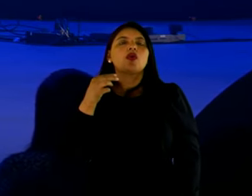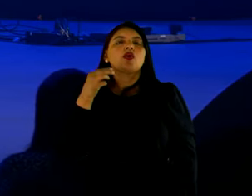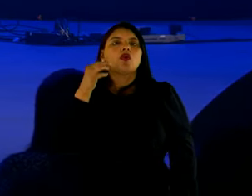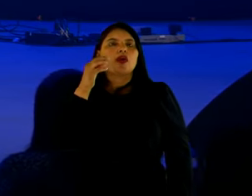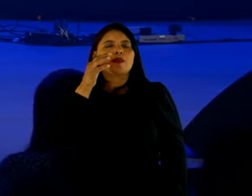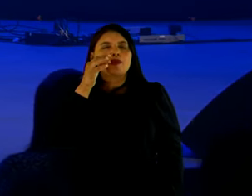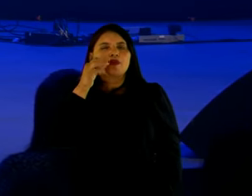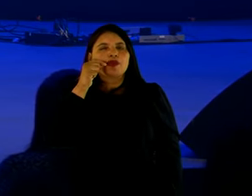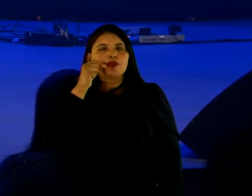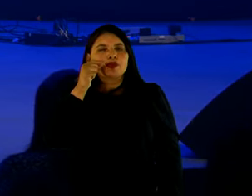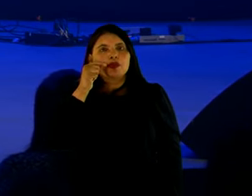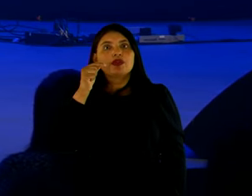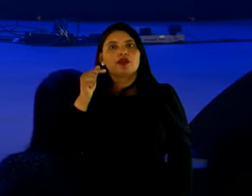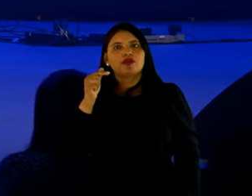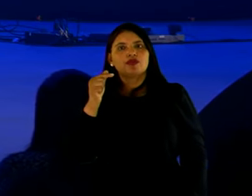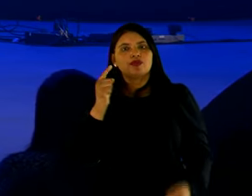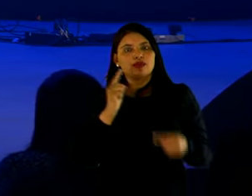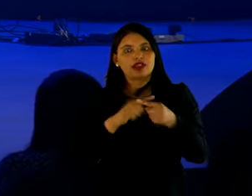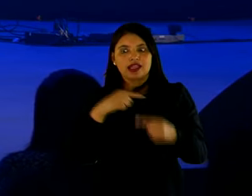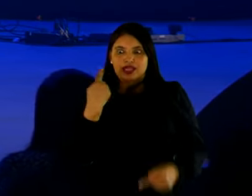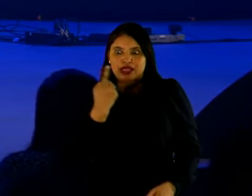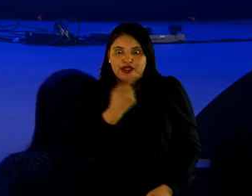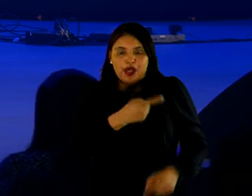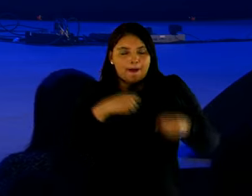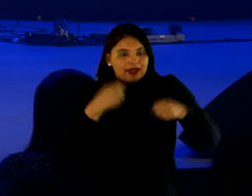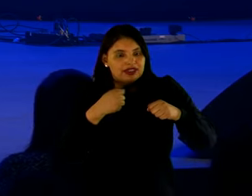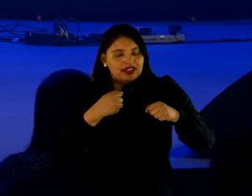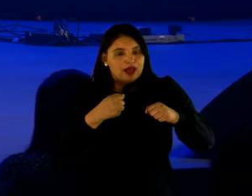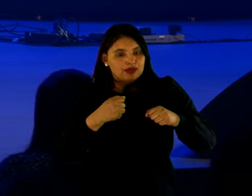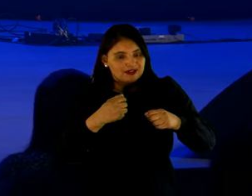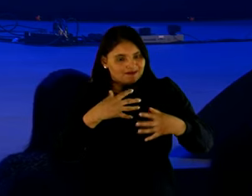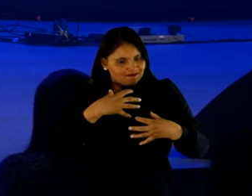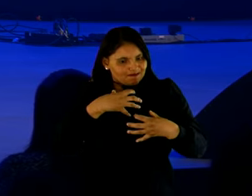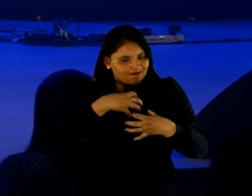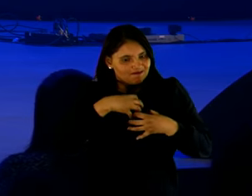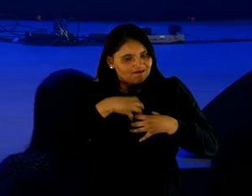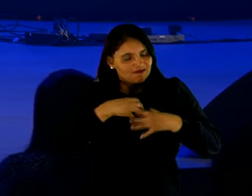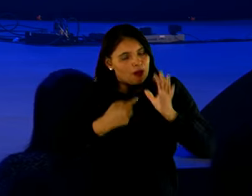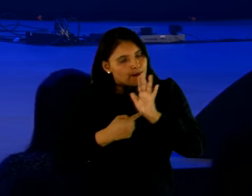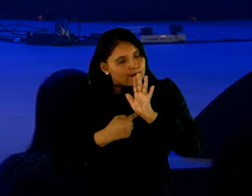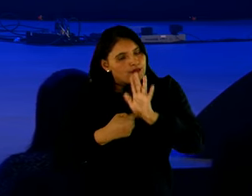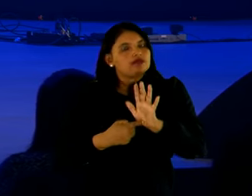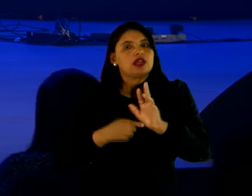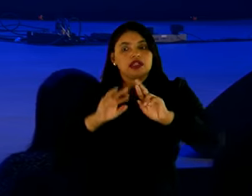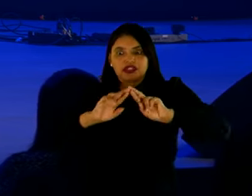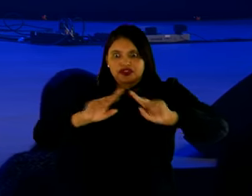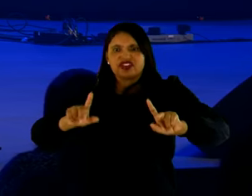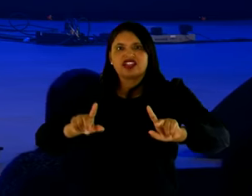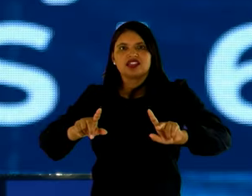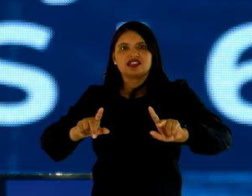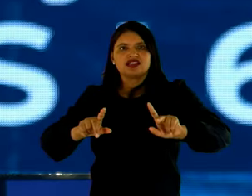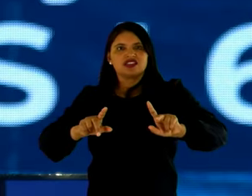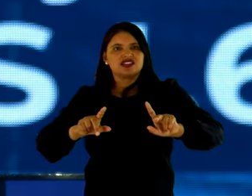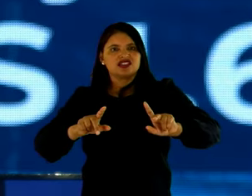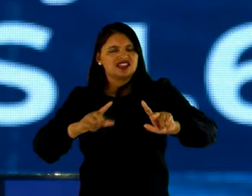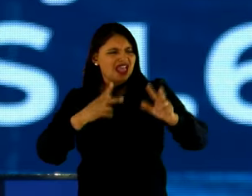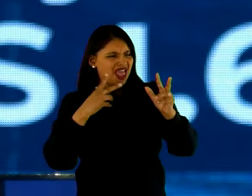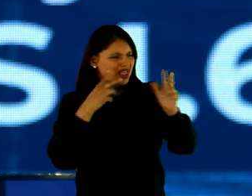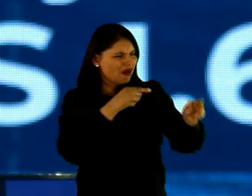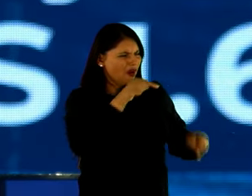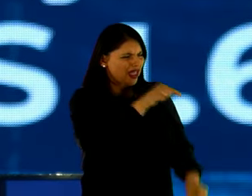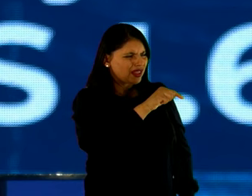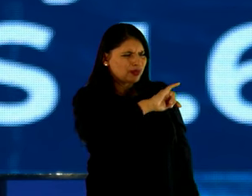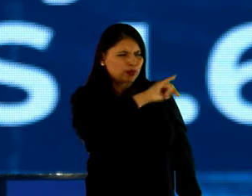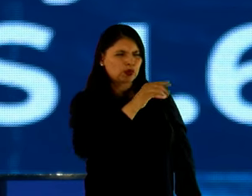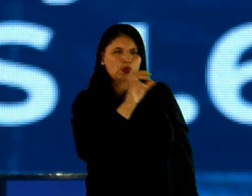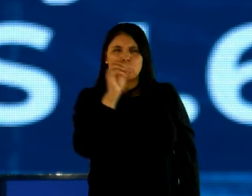diferença. Nós não podemos ser um Jonas que nesse momento se encolhe. Acha o primeiro porão, esconde lá